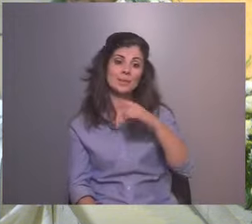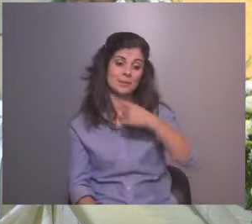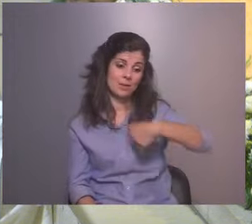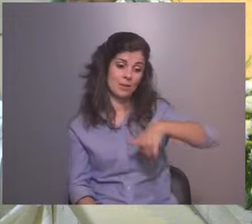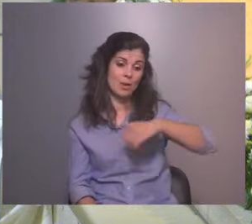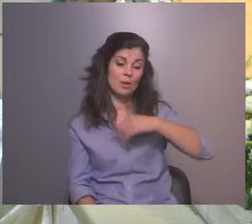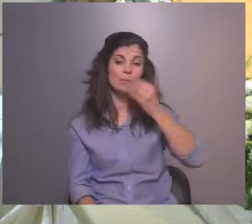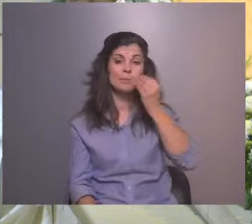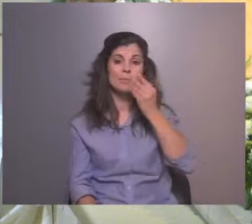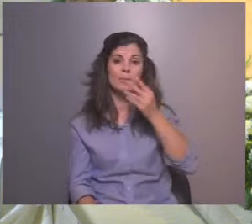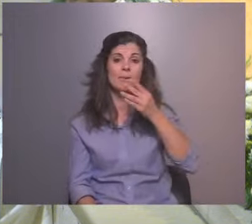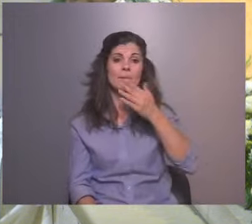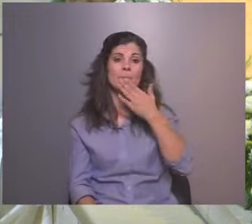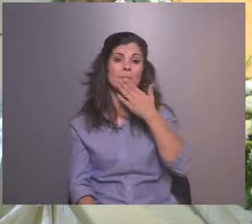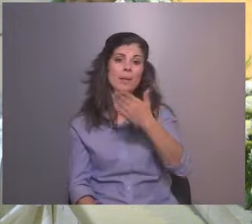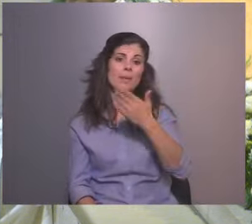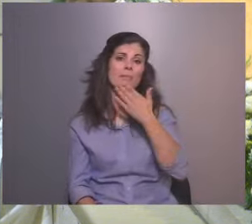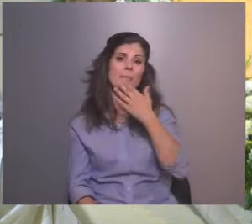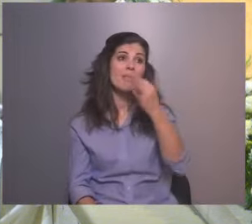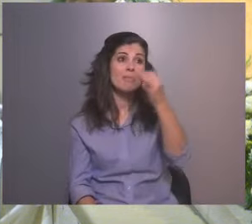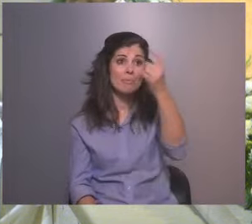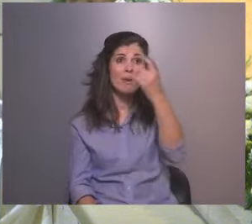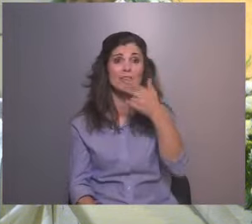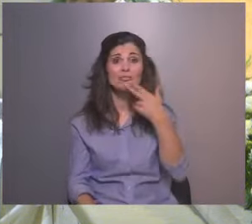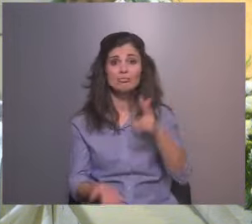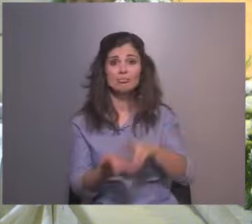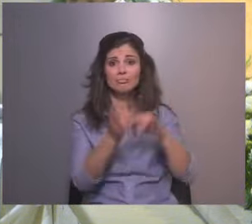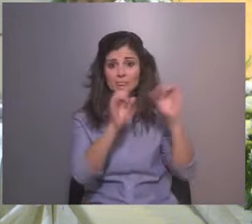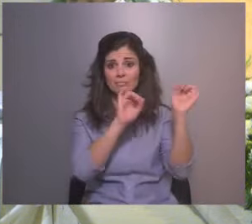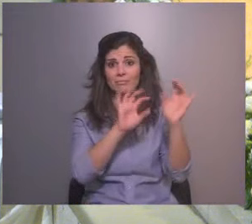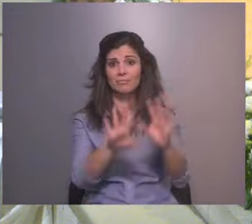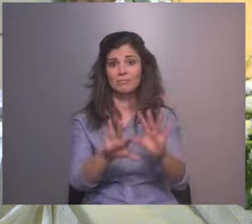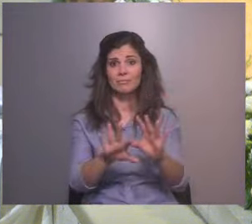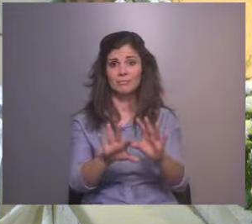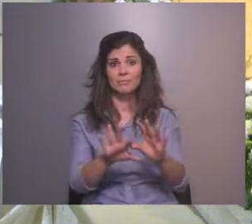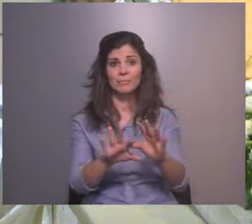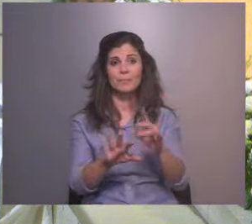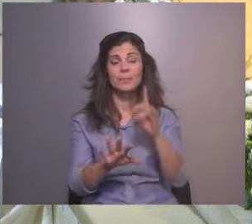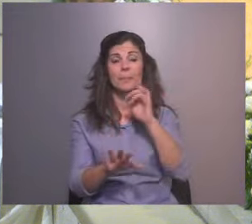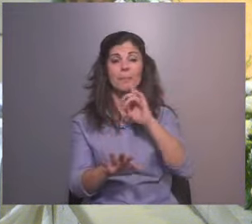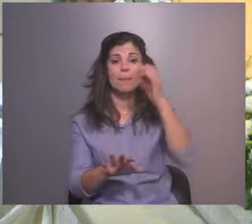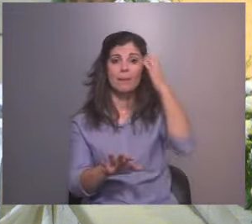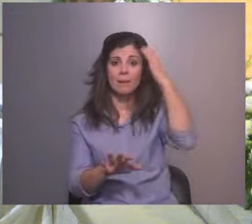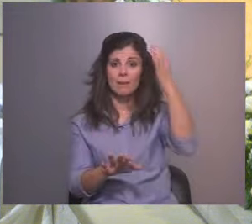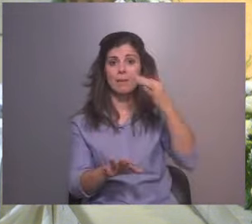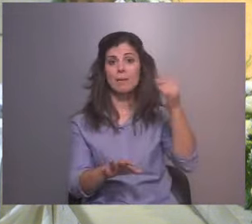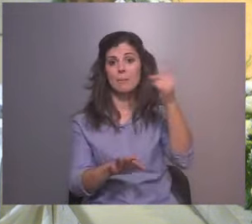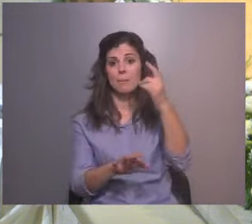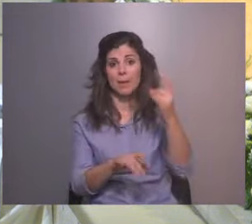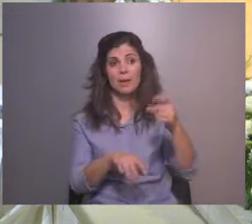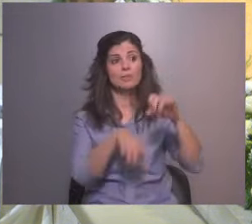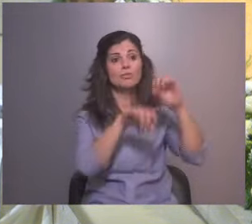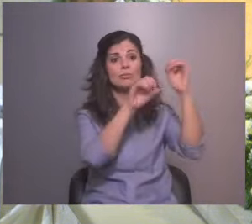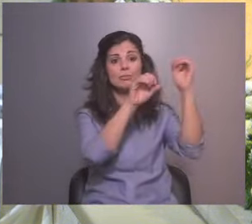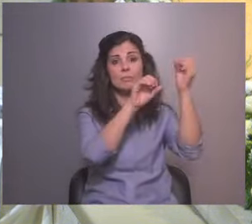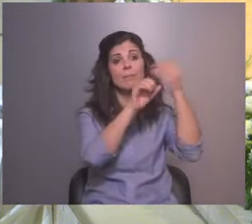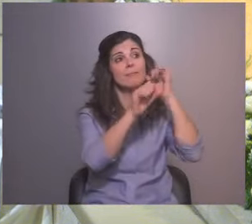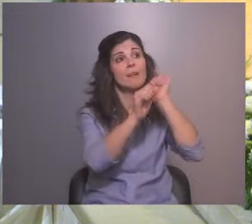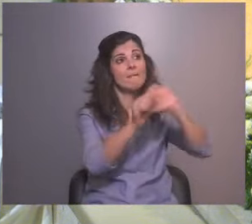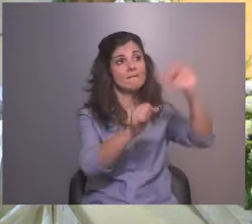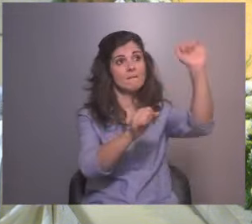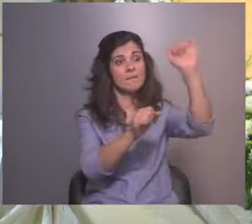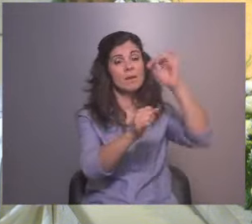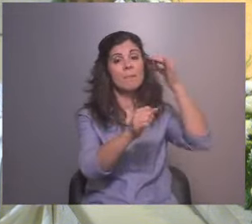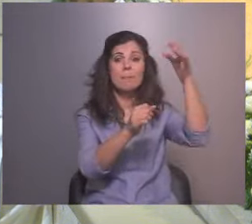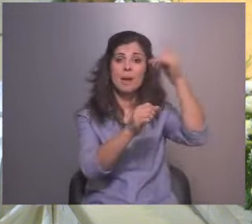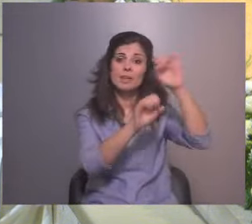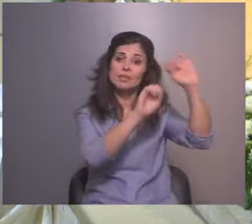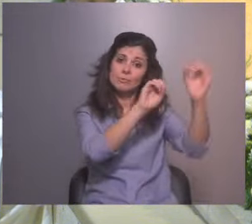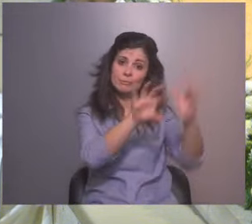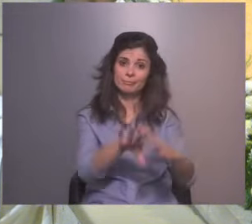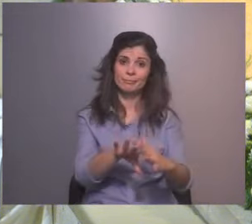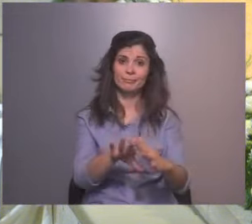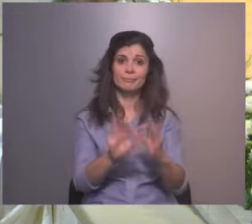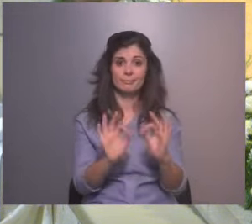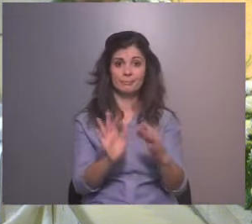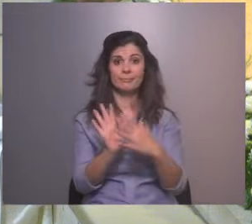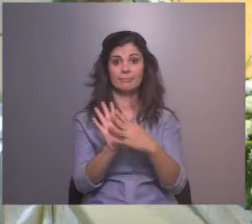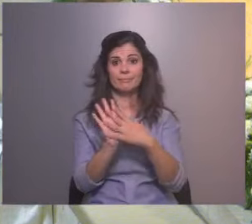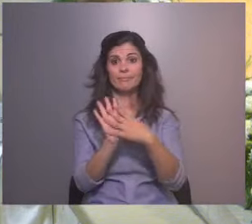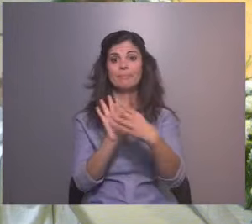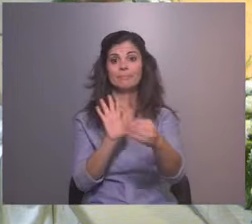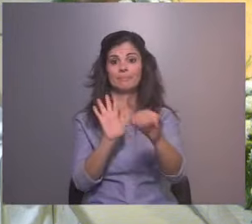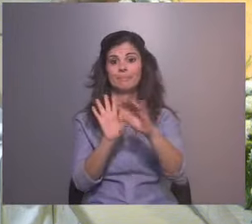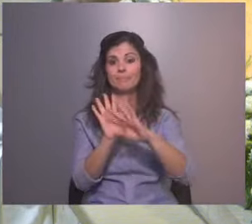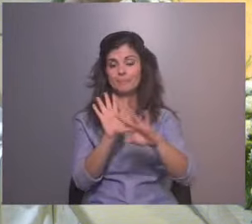Pedimos à Mãe do Sol Triunfador, pedimos-lhe que as armas não